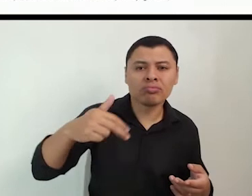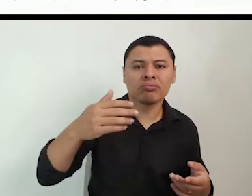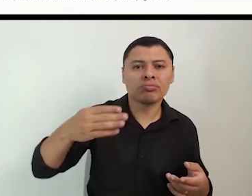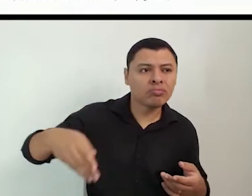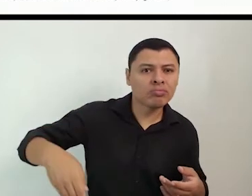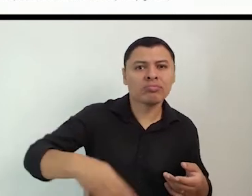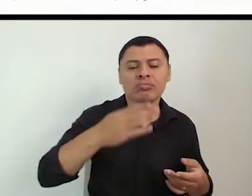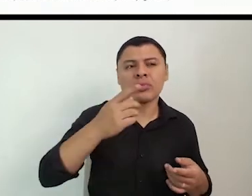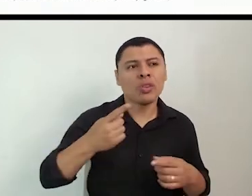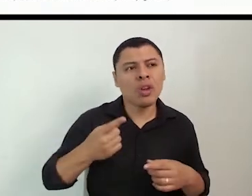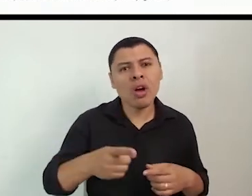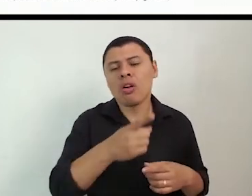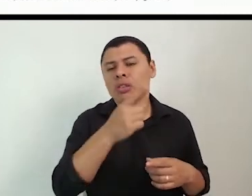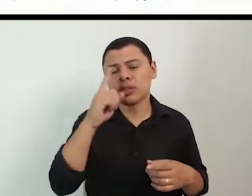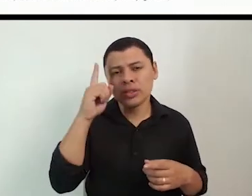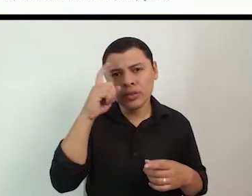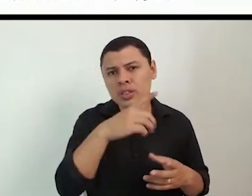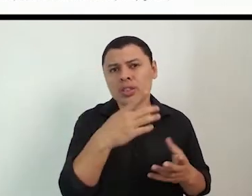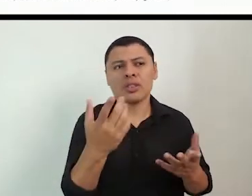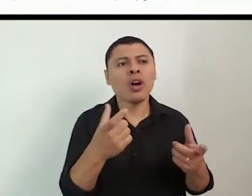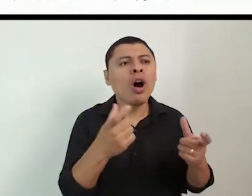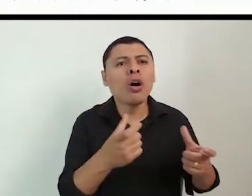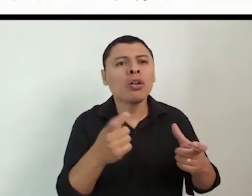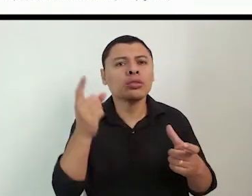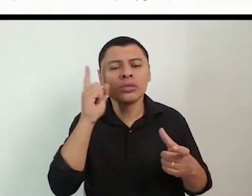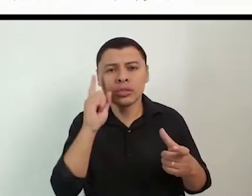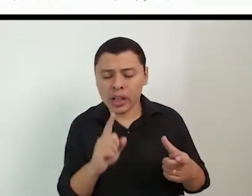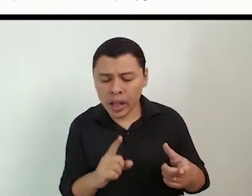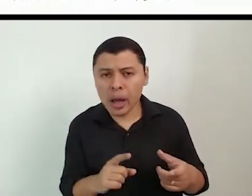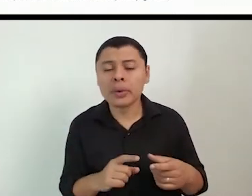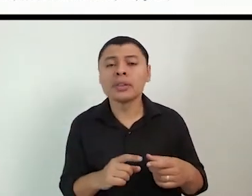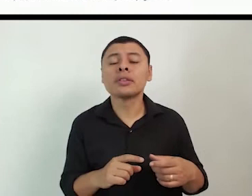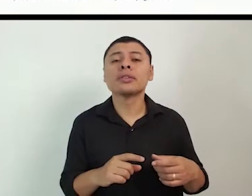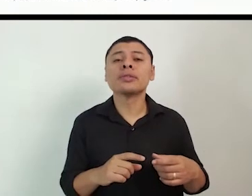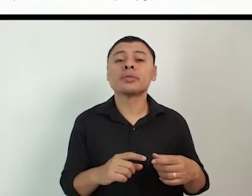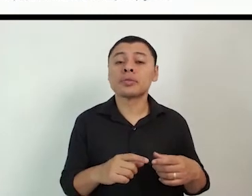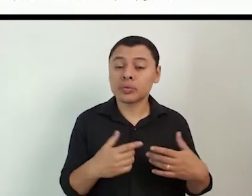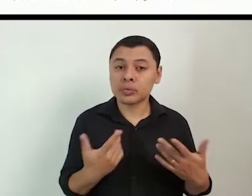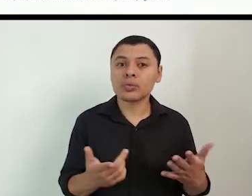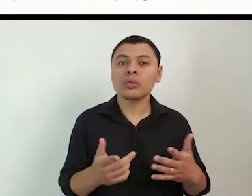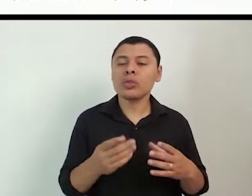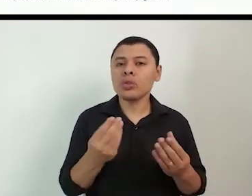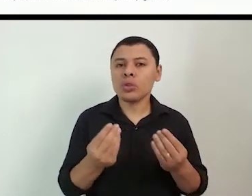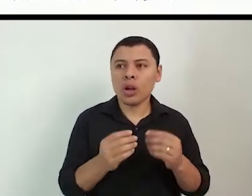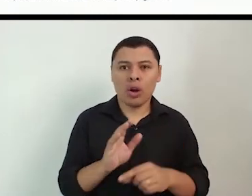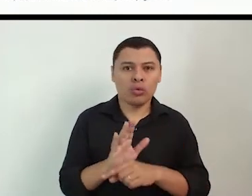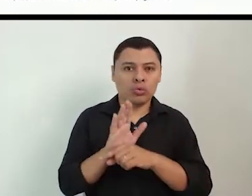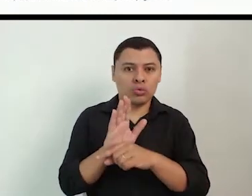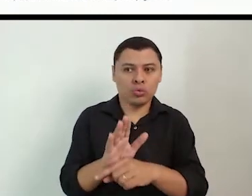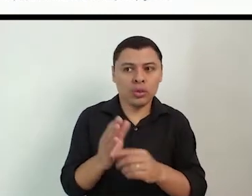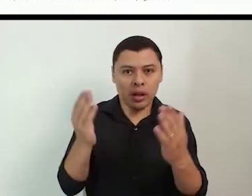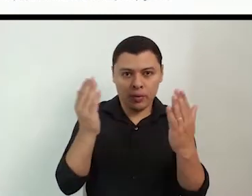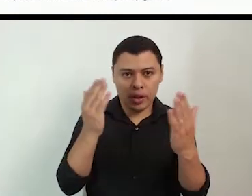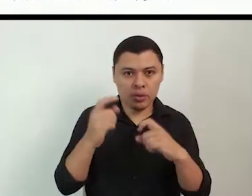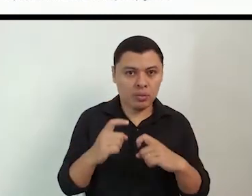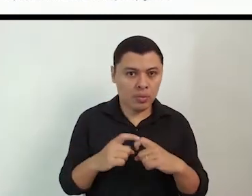locomoção, até de encontrar essa informação. E então eles fazem esse auxílio de avaliação